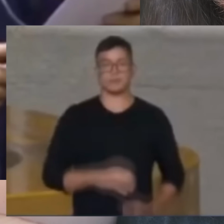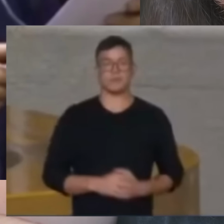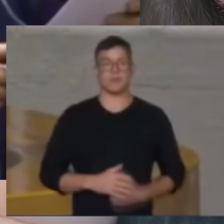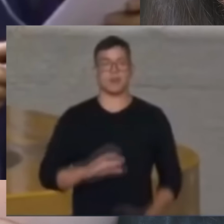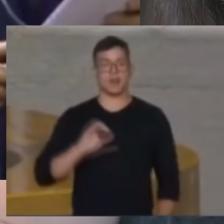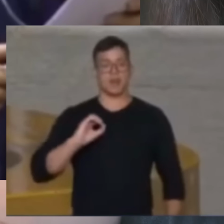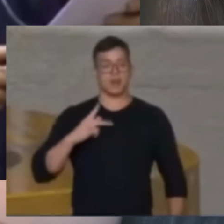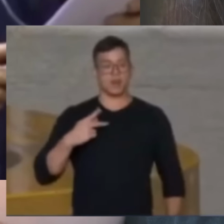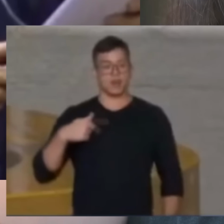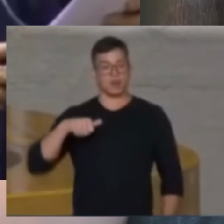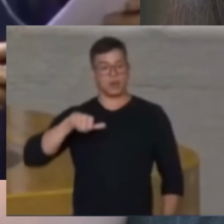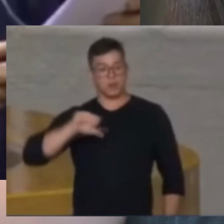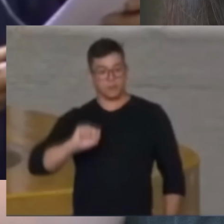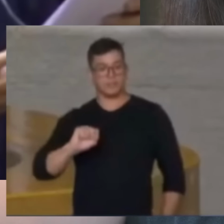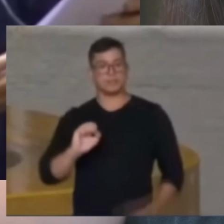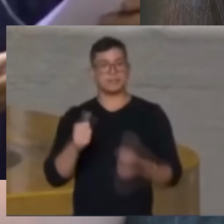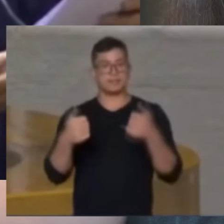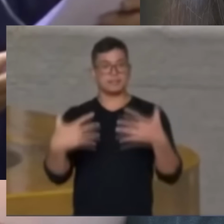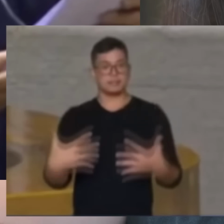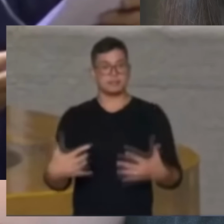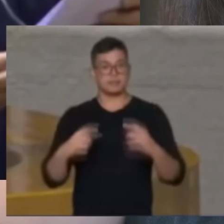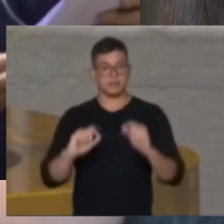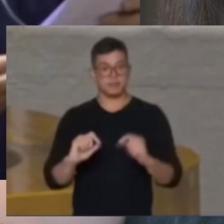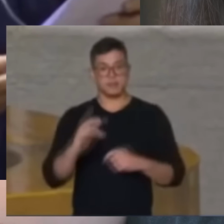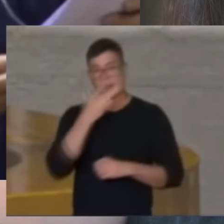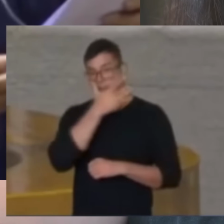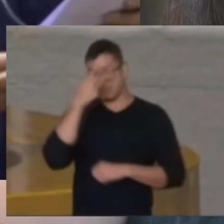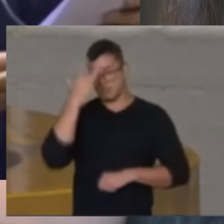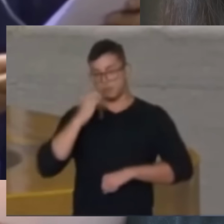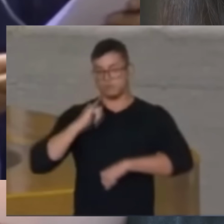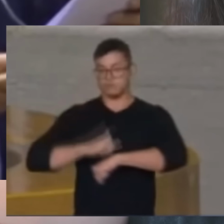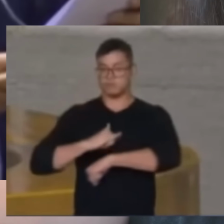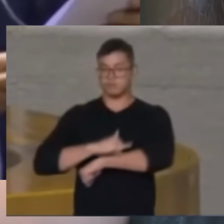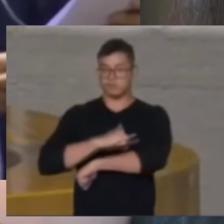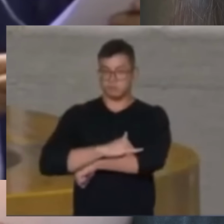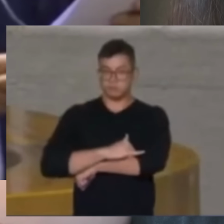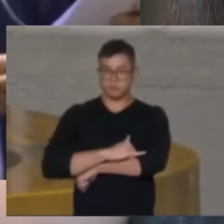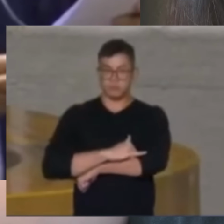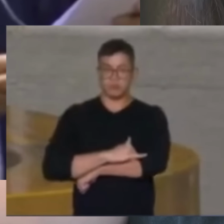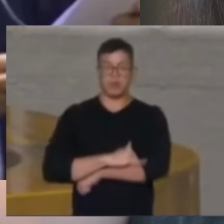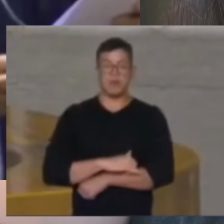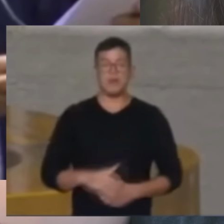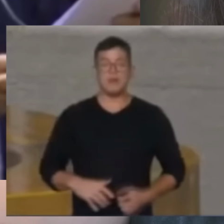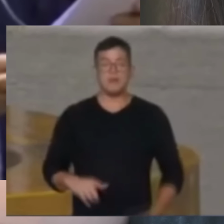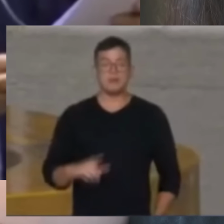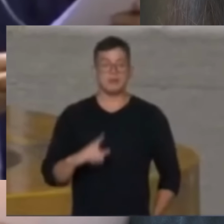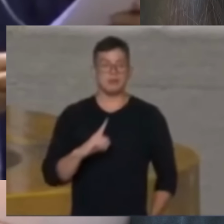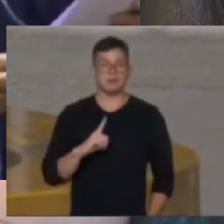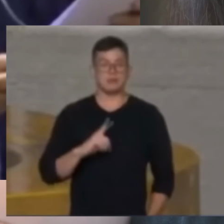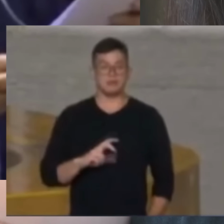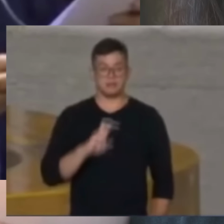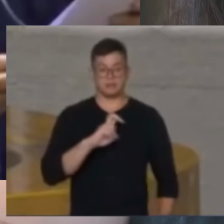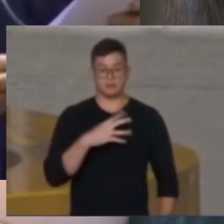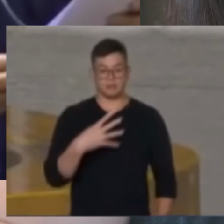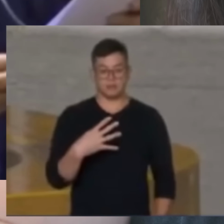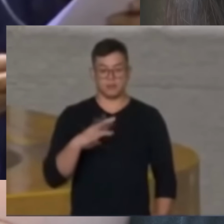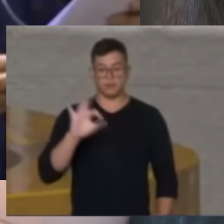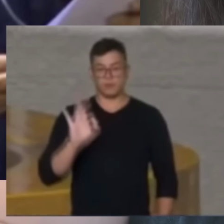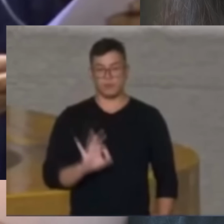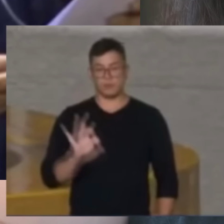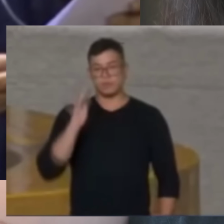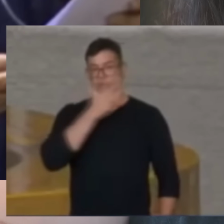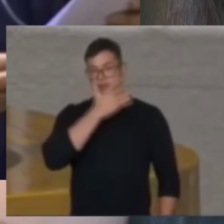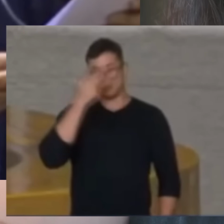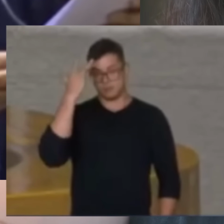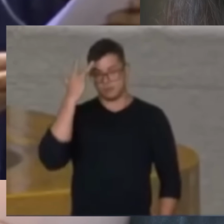o sobrepeso afeta 54% da população brasileira. Quase 20%